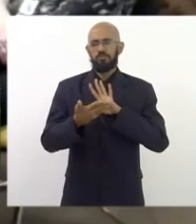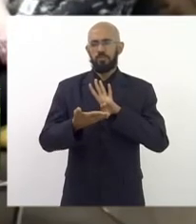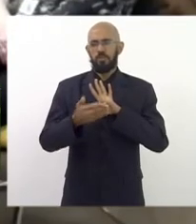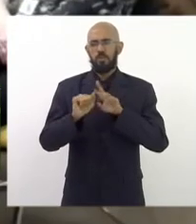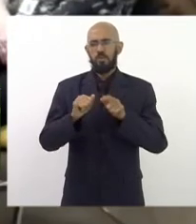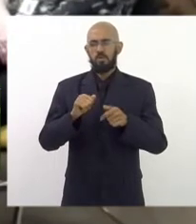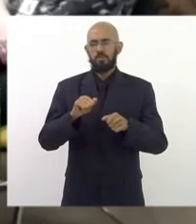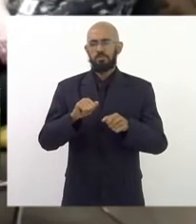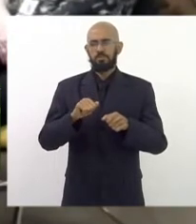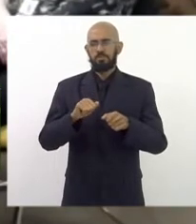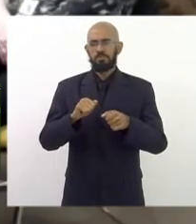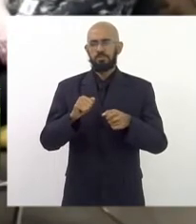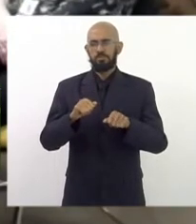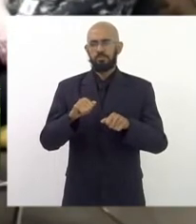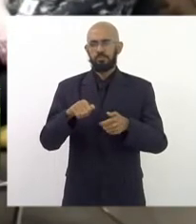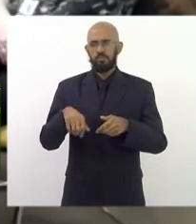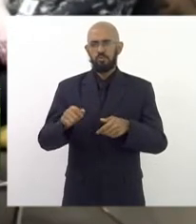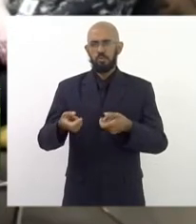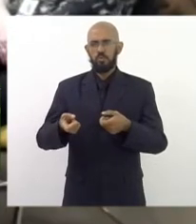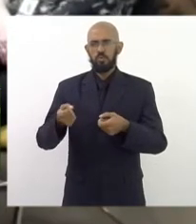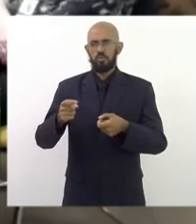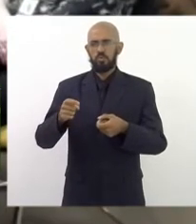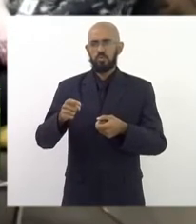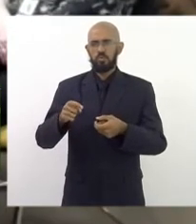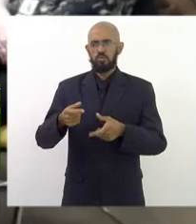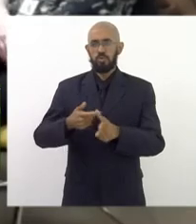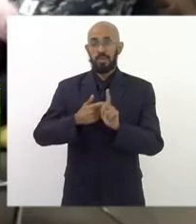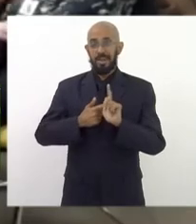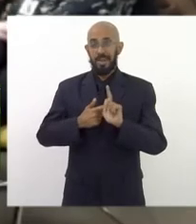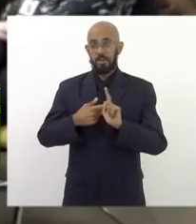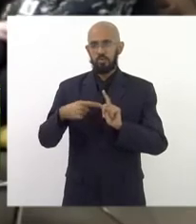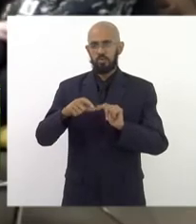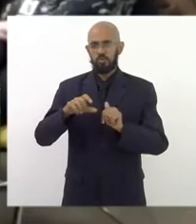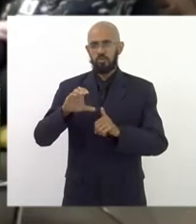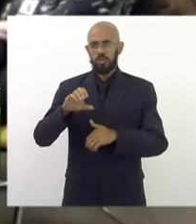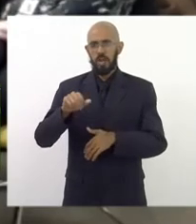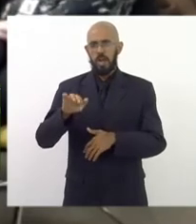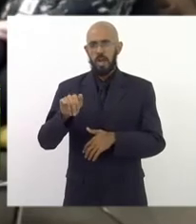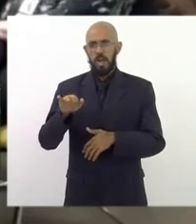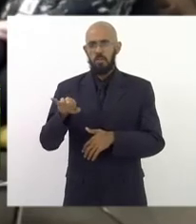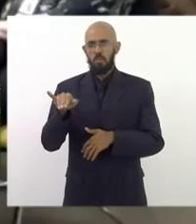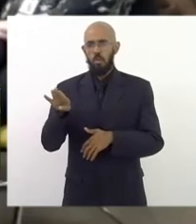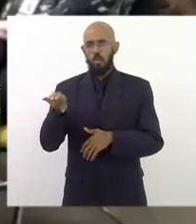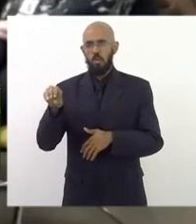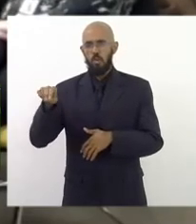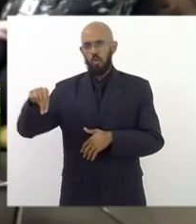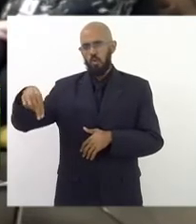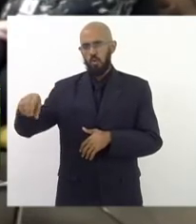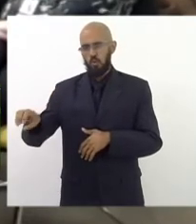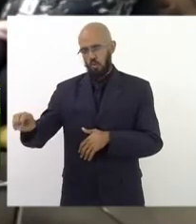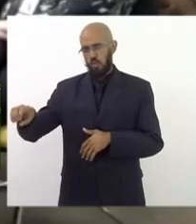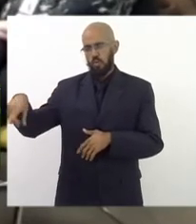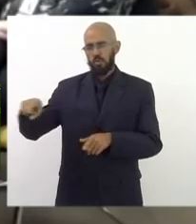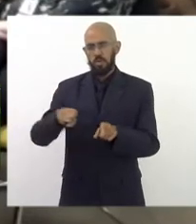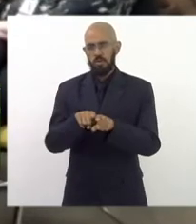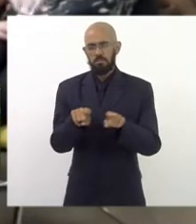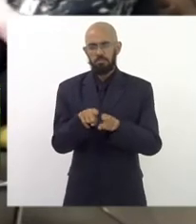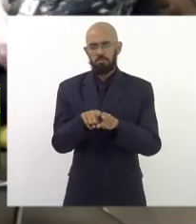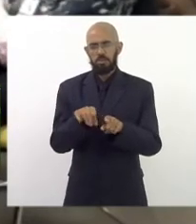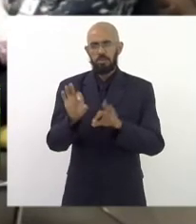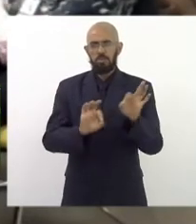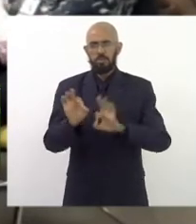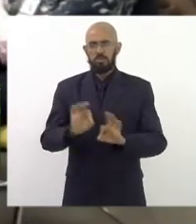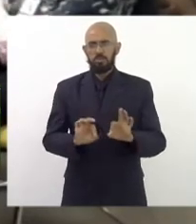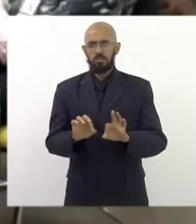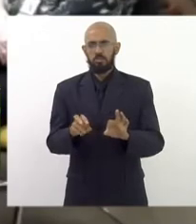dos créditos de carbono, os ativos sustentáveis, aquele projeto que nós divulgamos aí, que eu tenho, eu acho